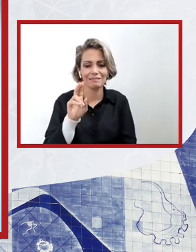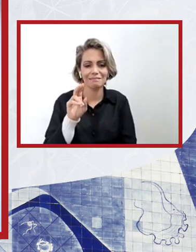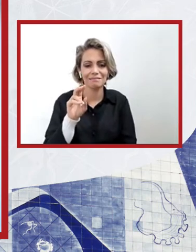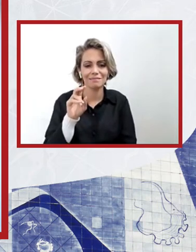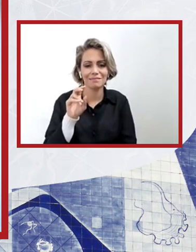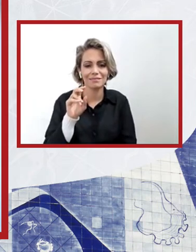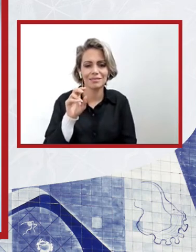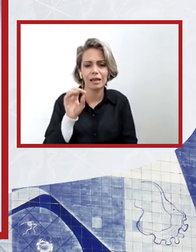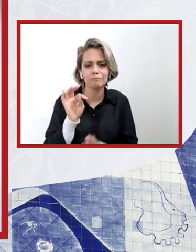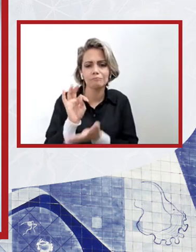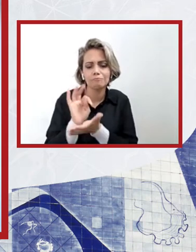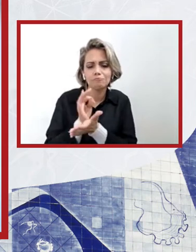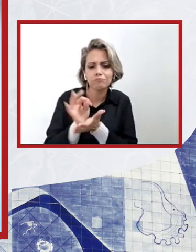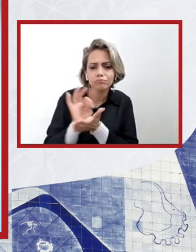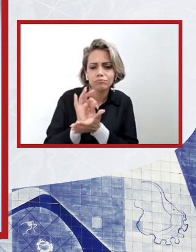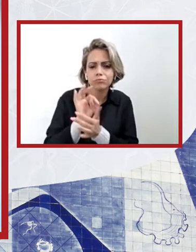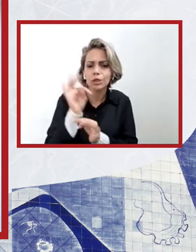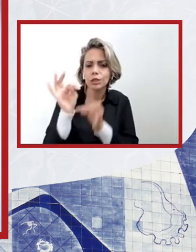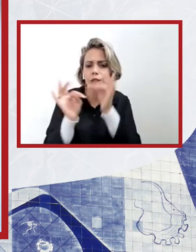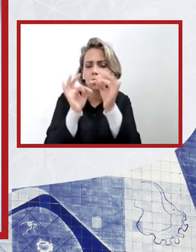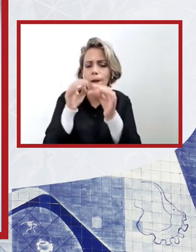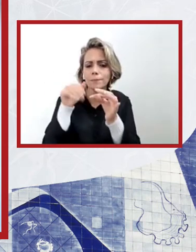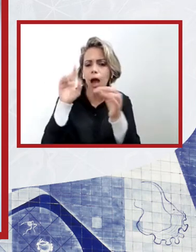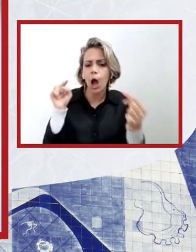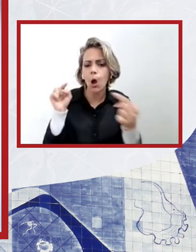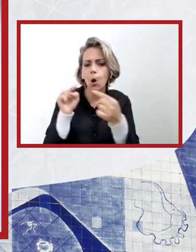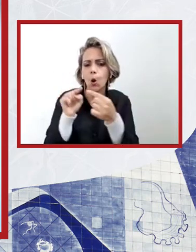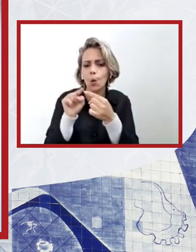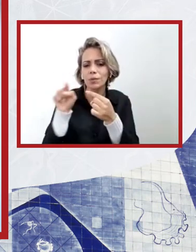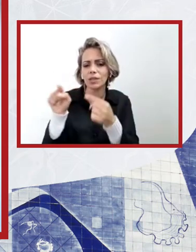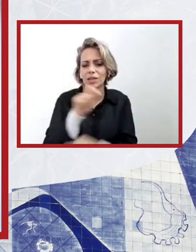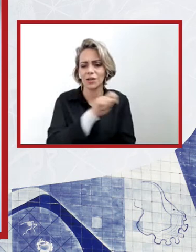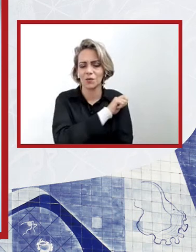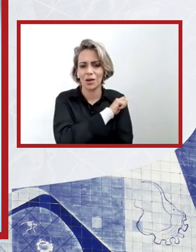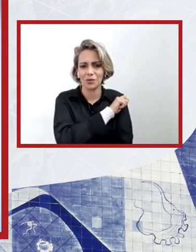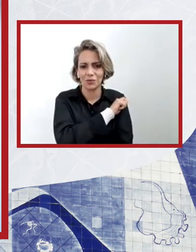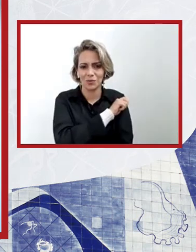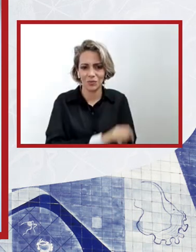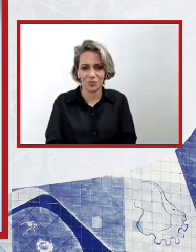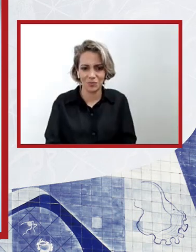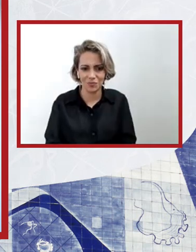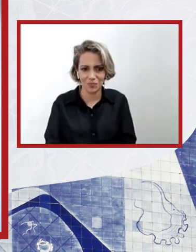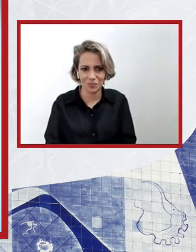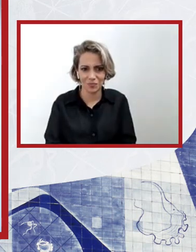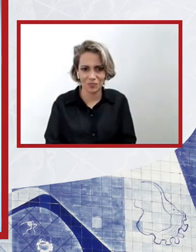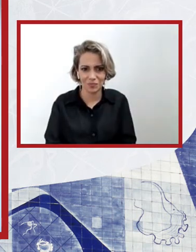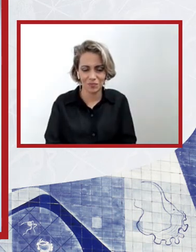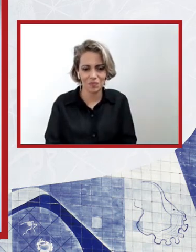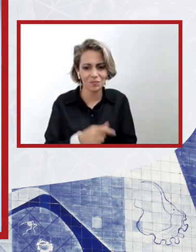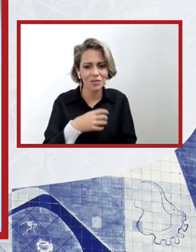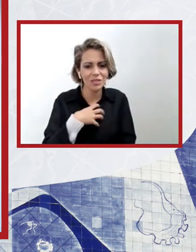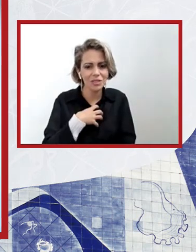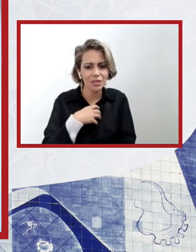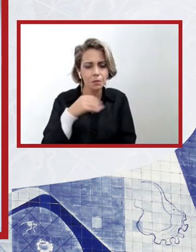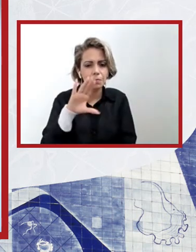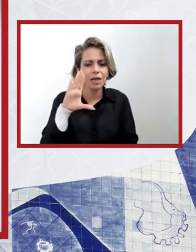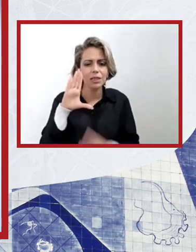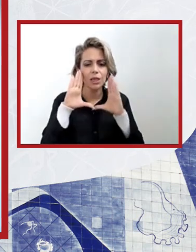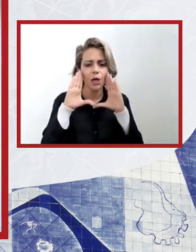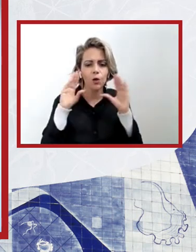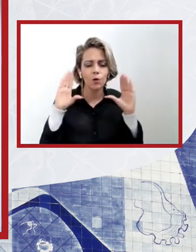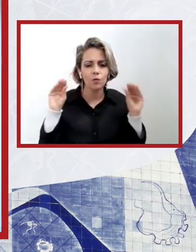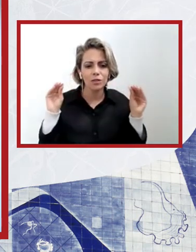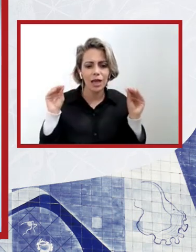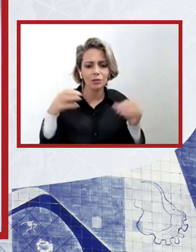ele mais se adapte, que ele mais se sinta confortável, que ele mais se sinta à